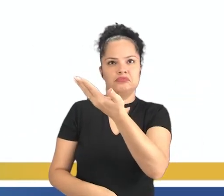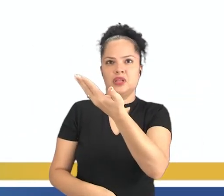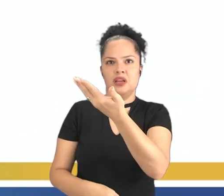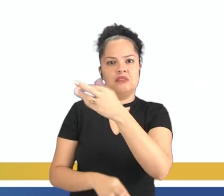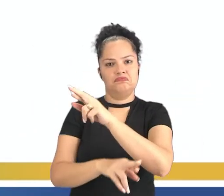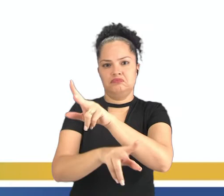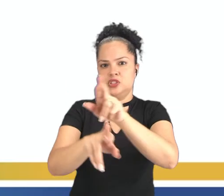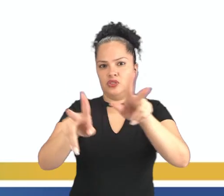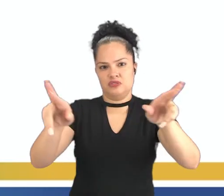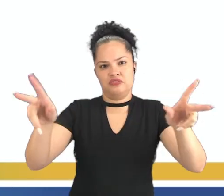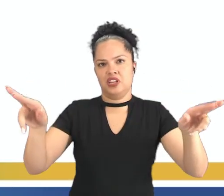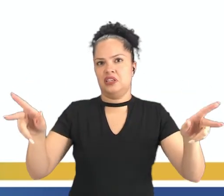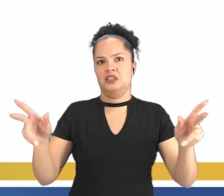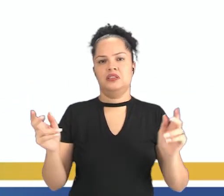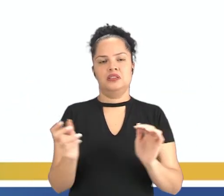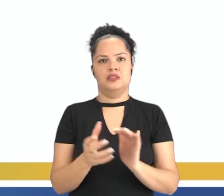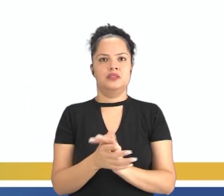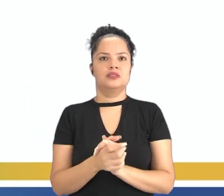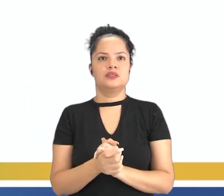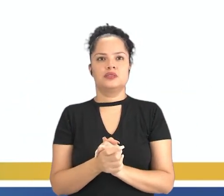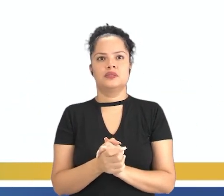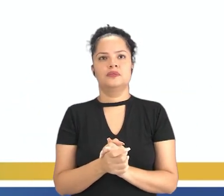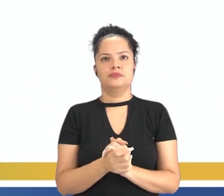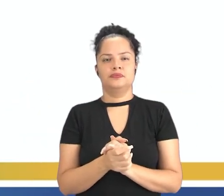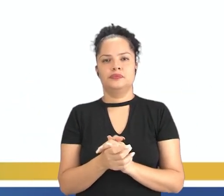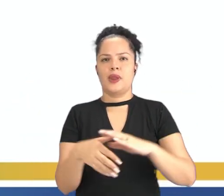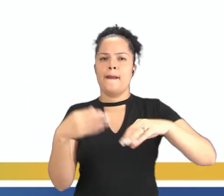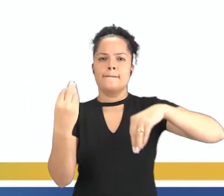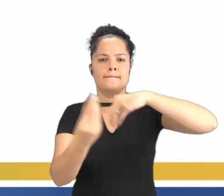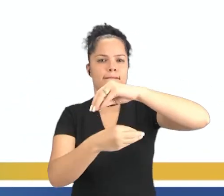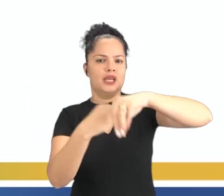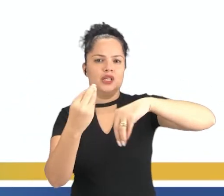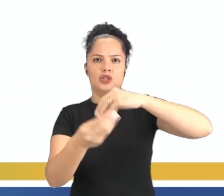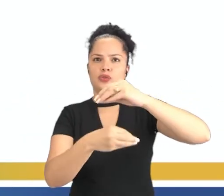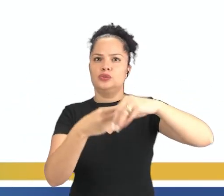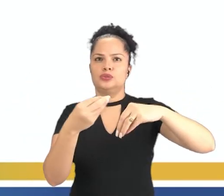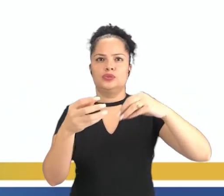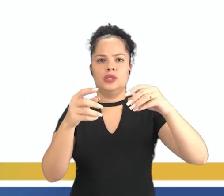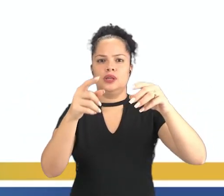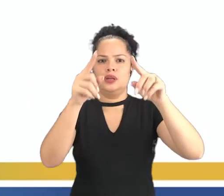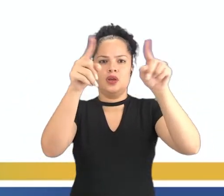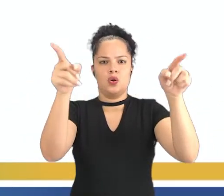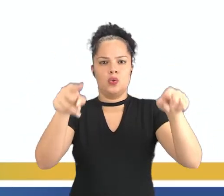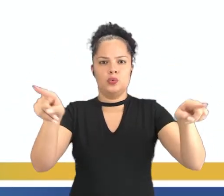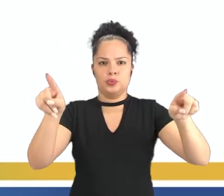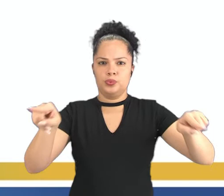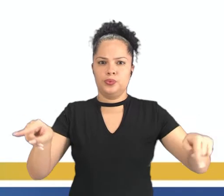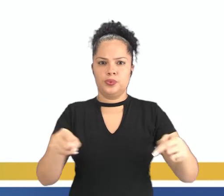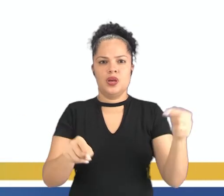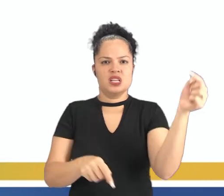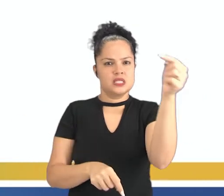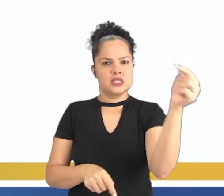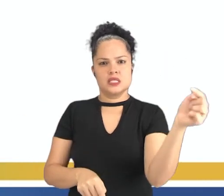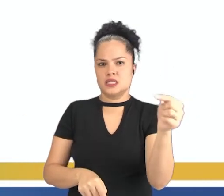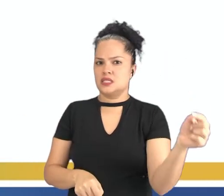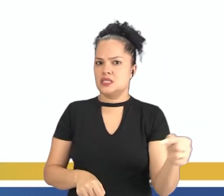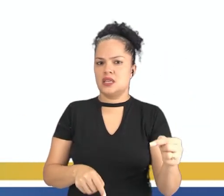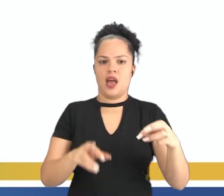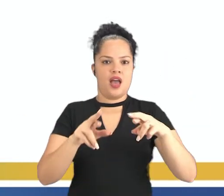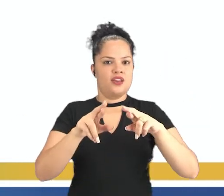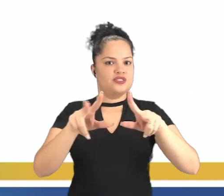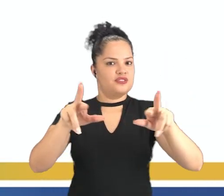o esquema com retângulos, esquema misto, esquema, né, de subordinação e mapa de ideias.